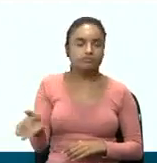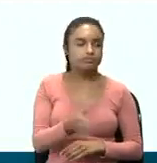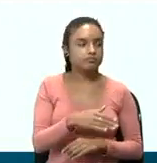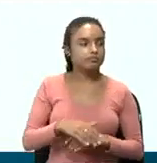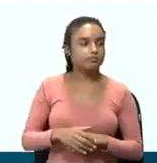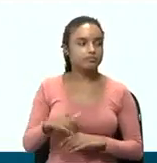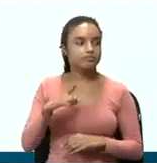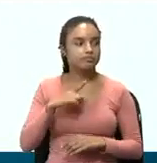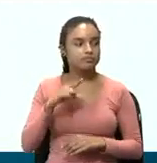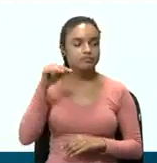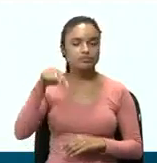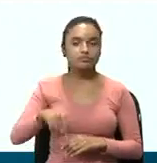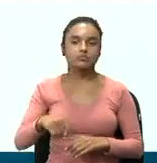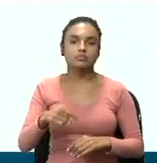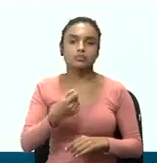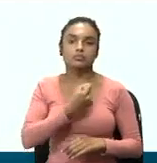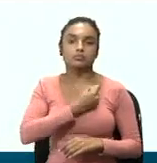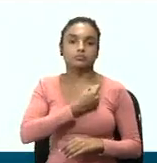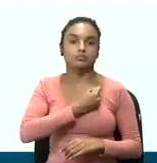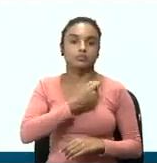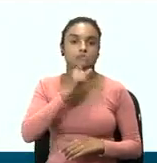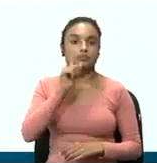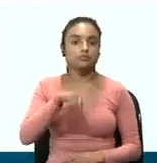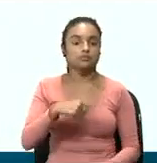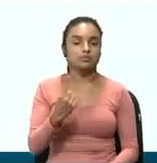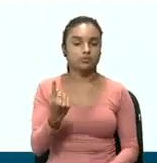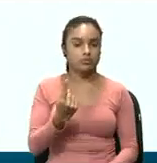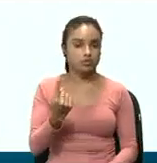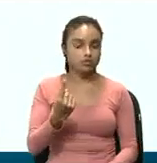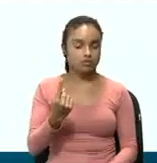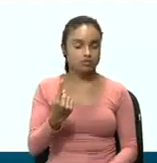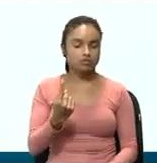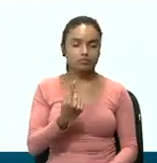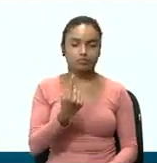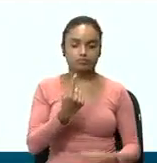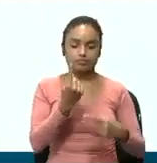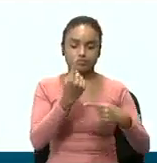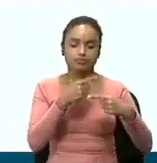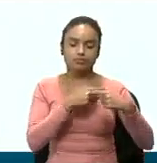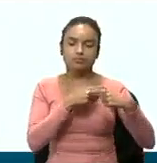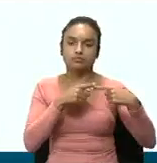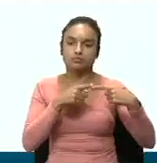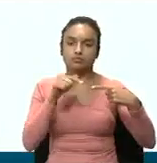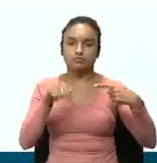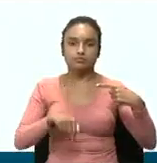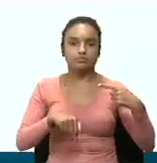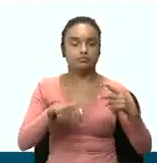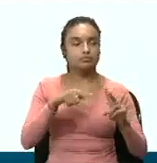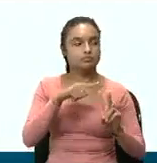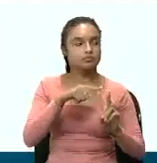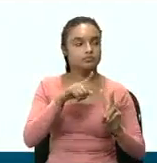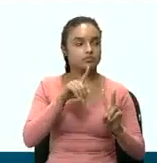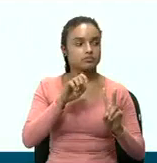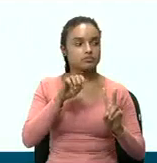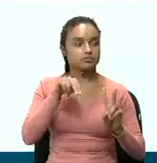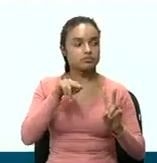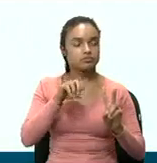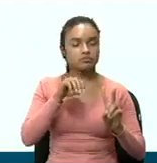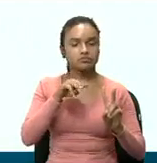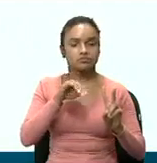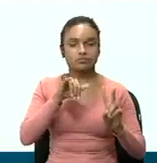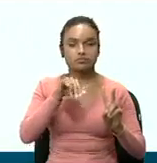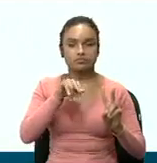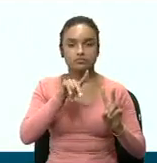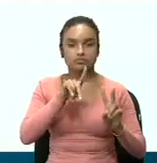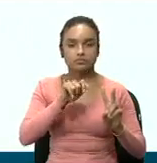1, mas o que aconteceu com o denominador? O denominador, ele acabou então aumentando,